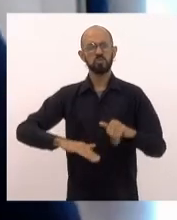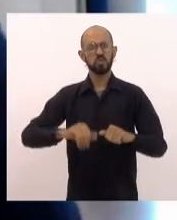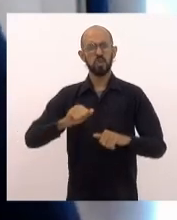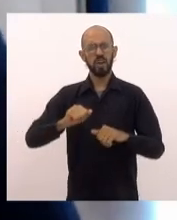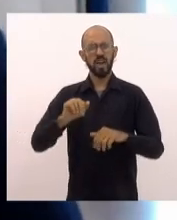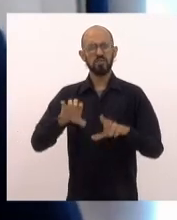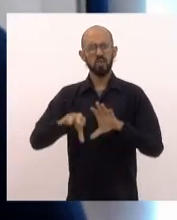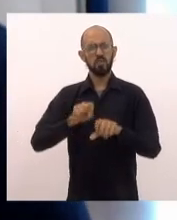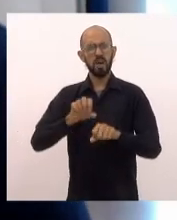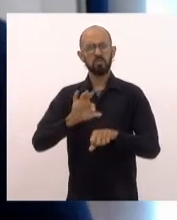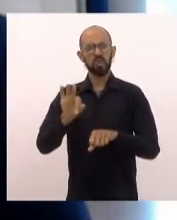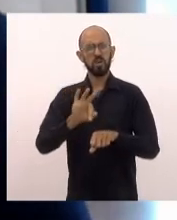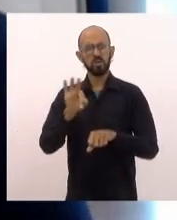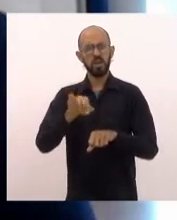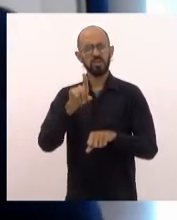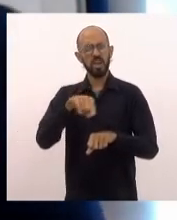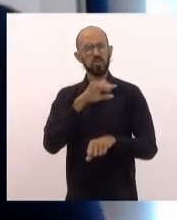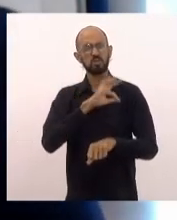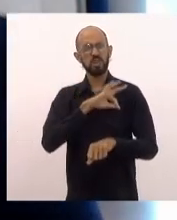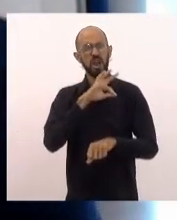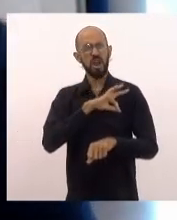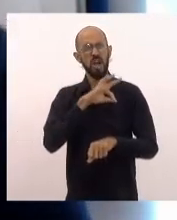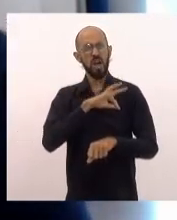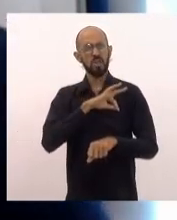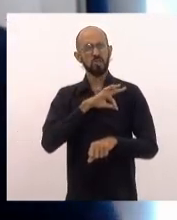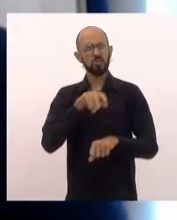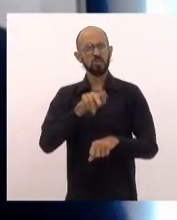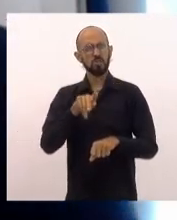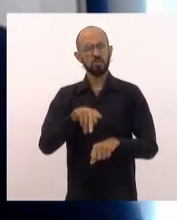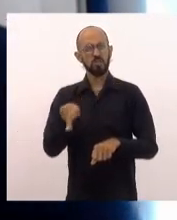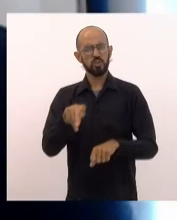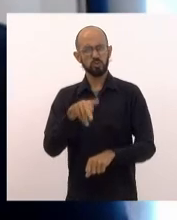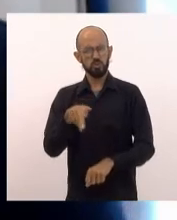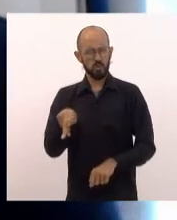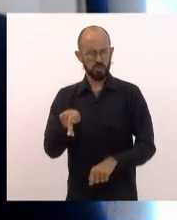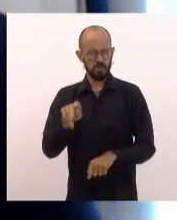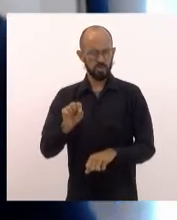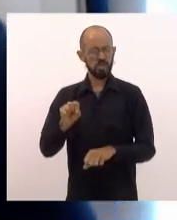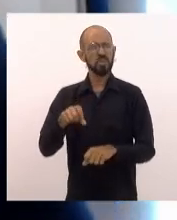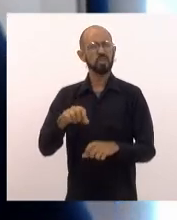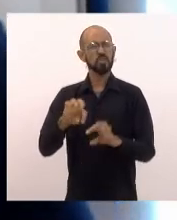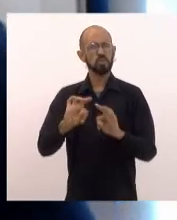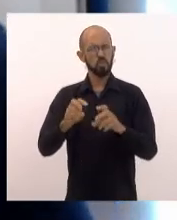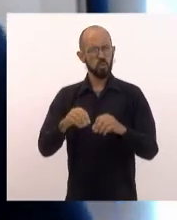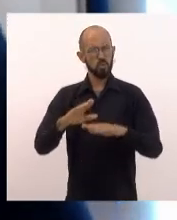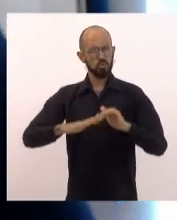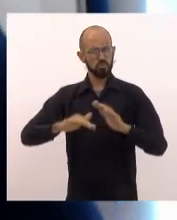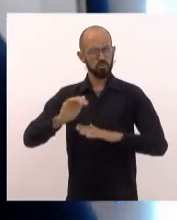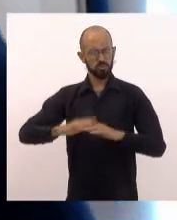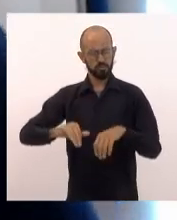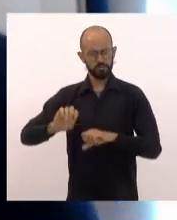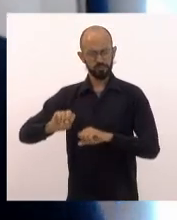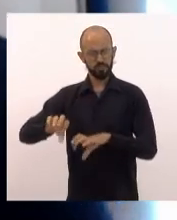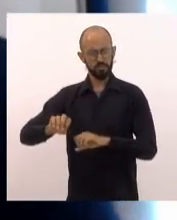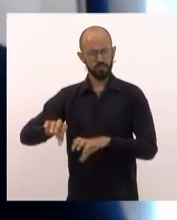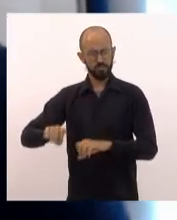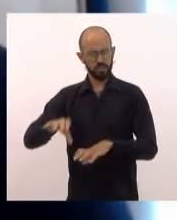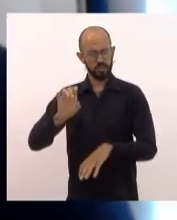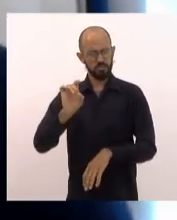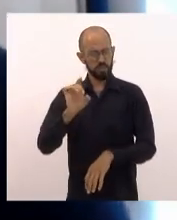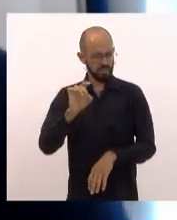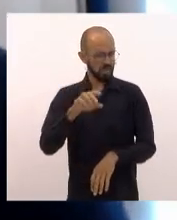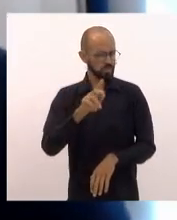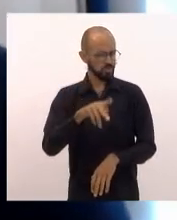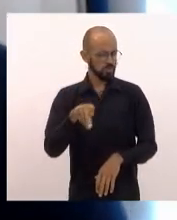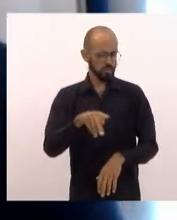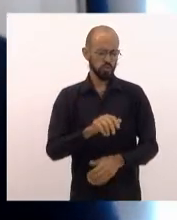é o salário dos profissionais de educação, né? Em especial, né? Dos professores e